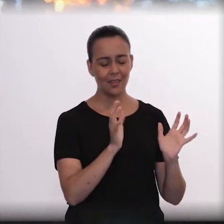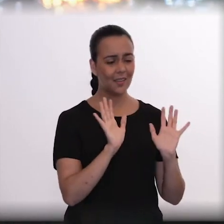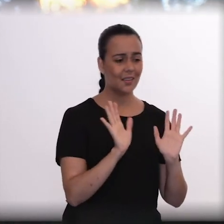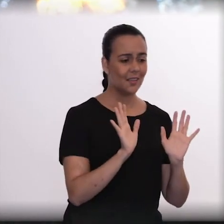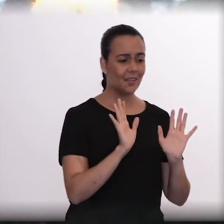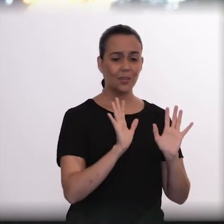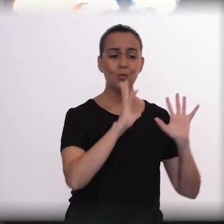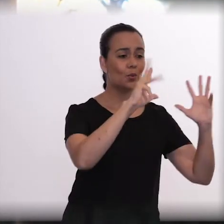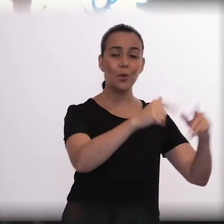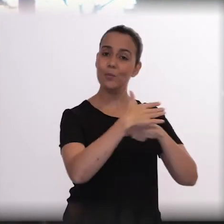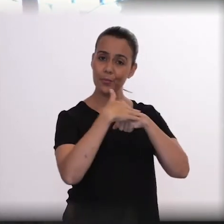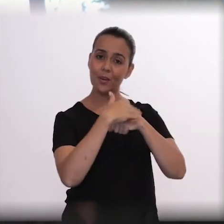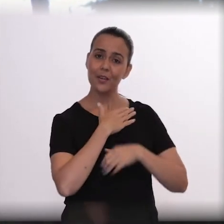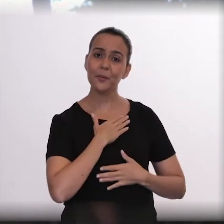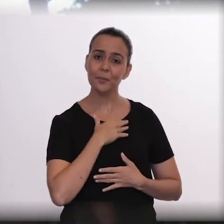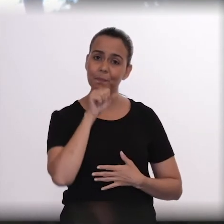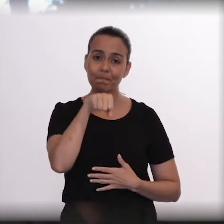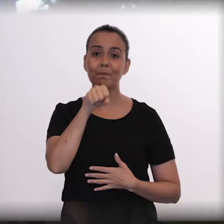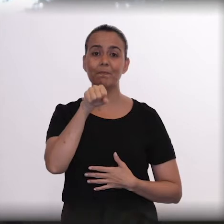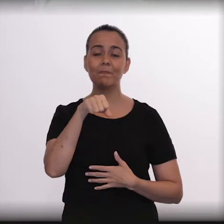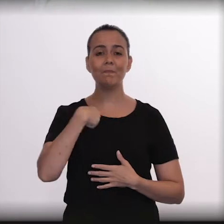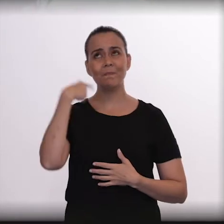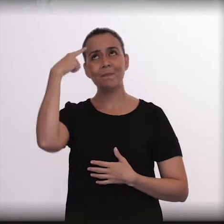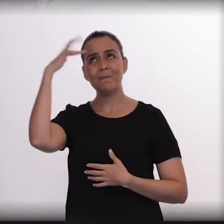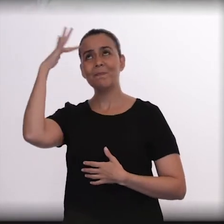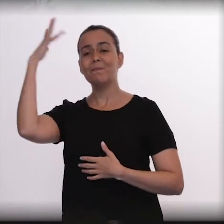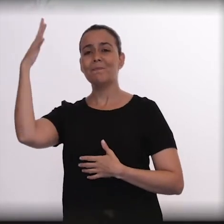todo o carinho que eu recebia, né?